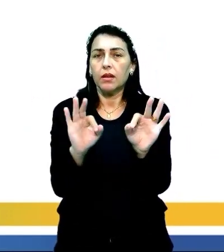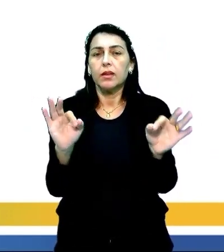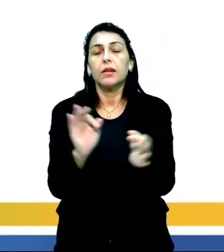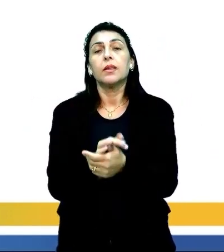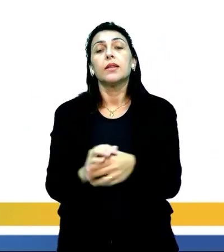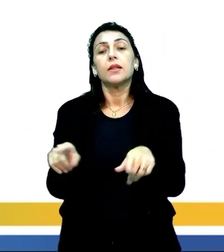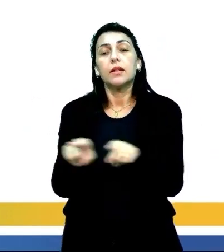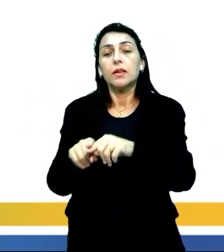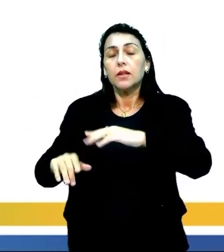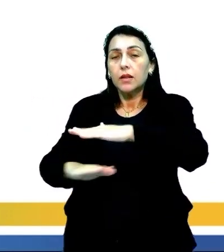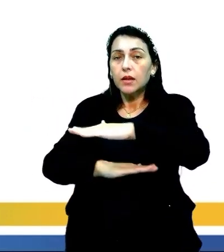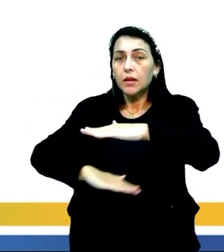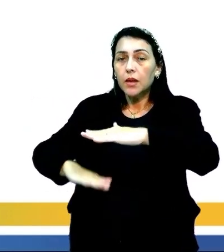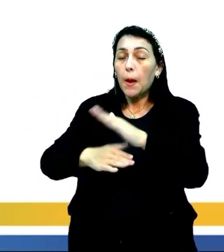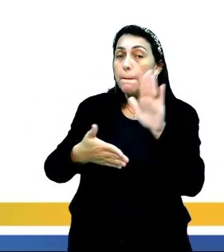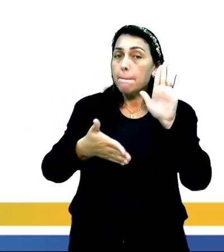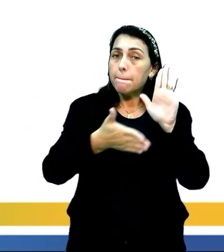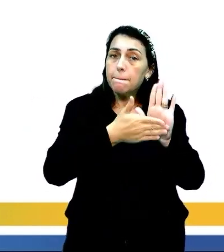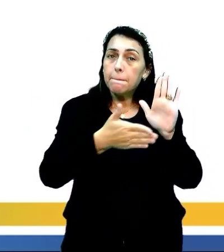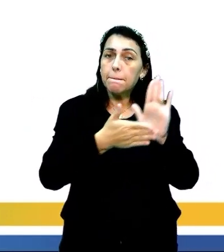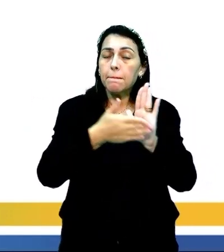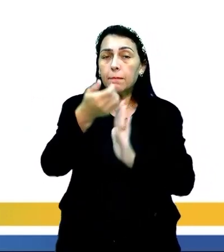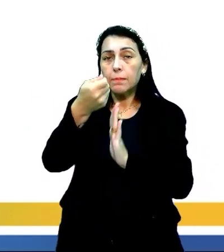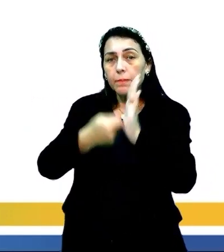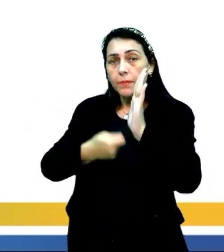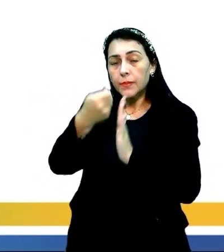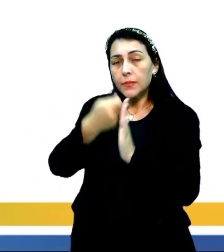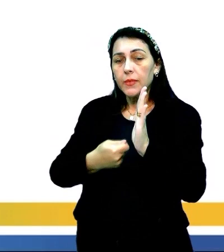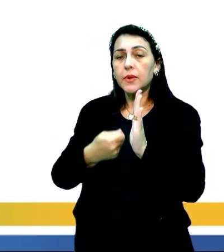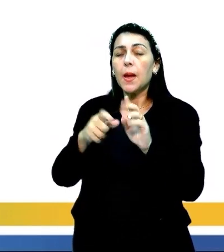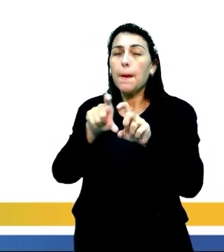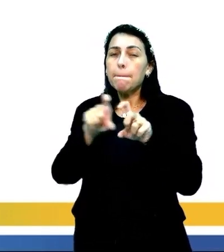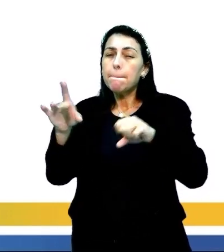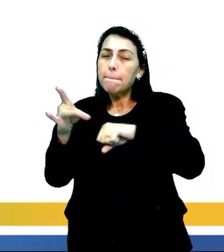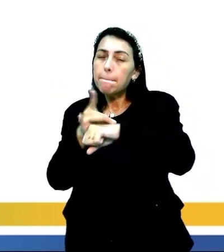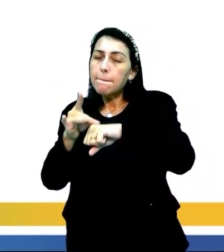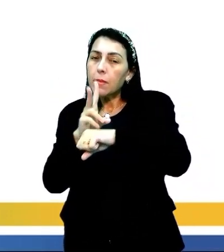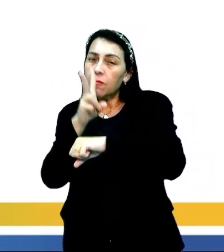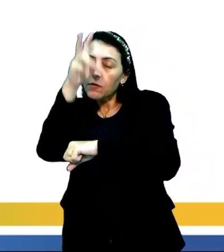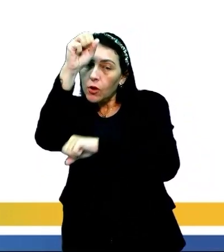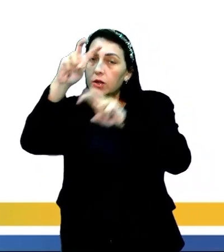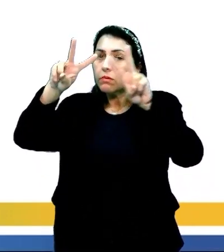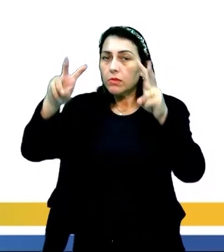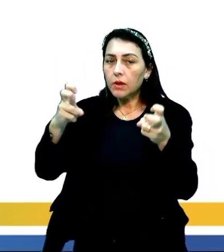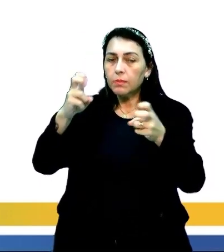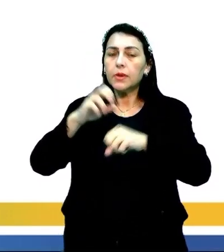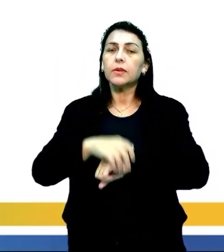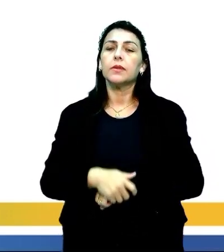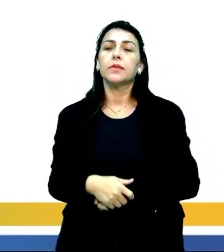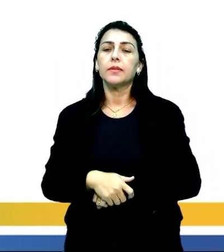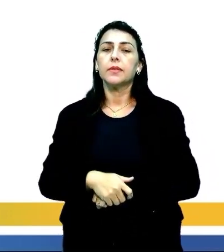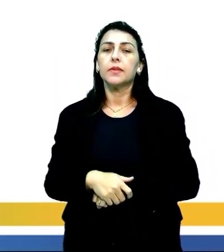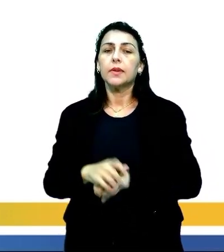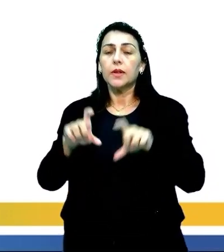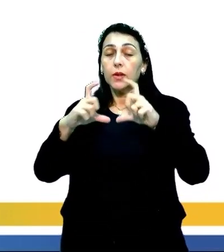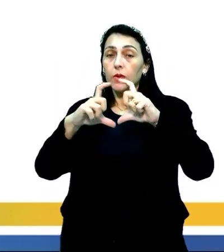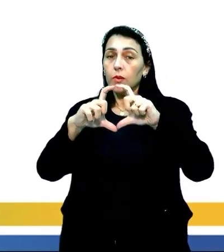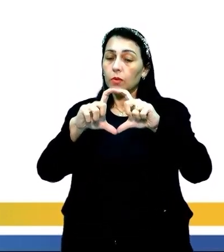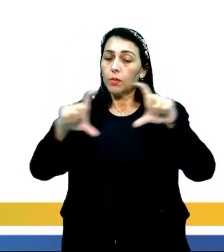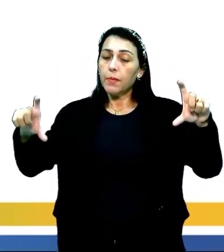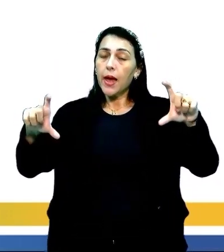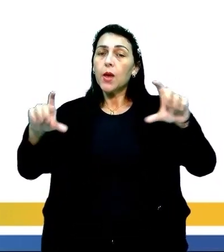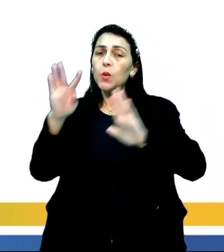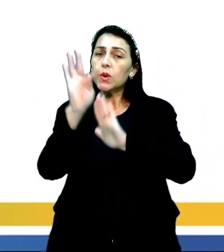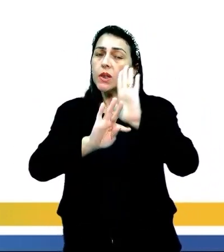E lá embaixo, onde está escrito proposta de redação, em negrito está o seu tema. E no meio aí nós temos os